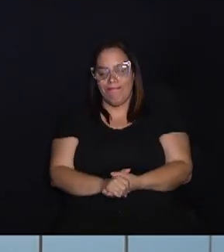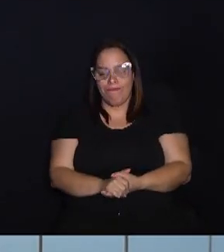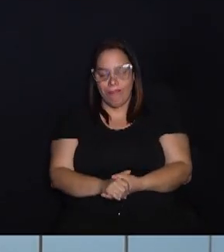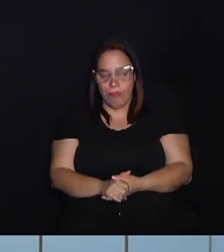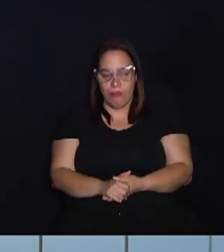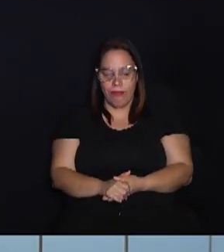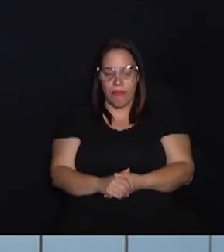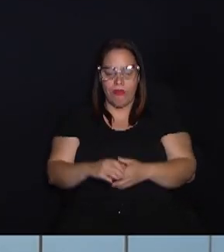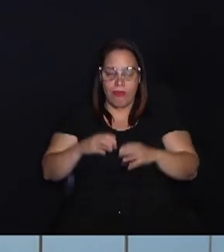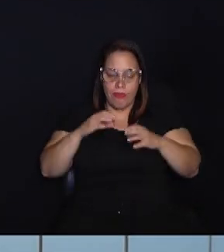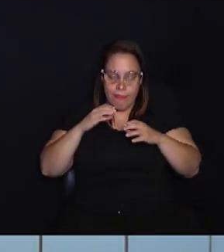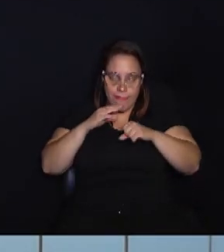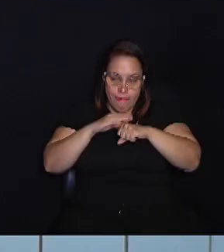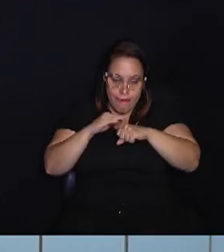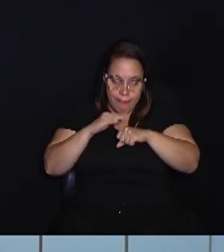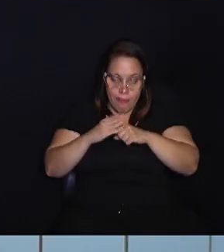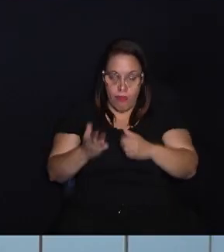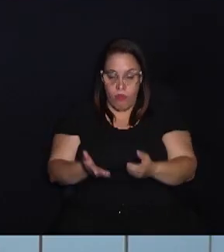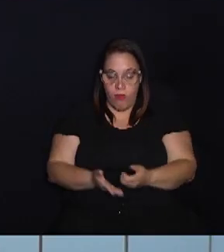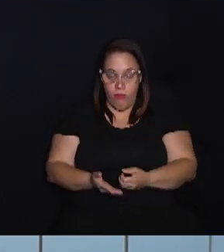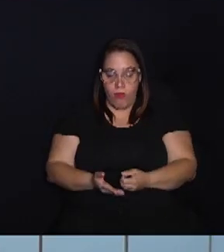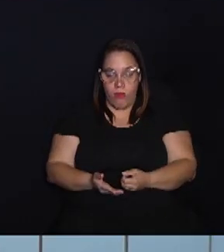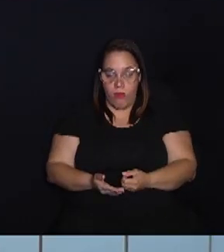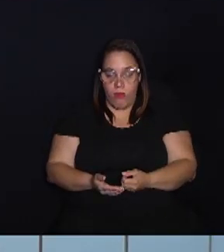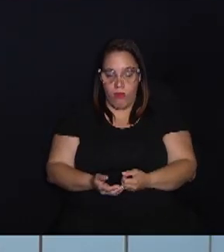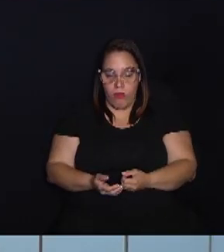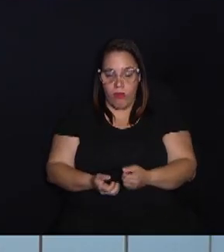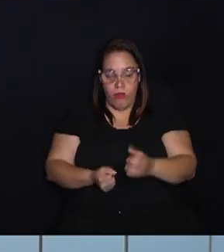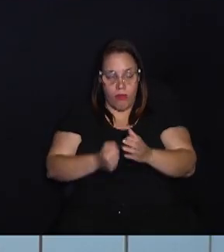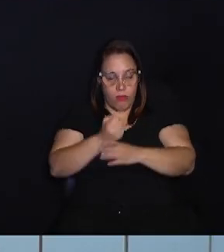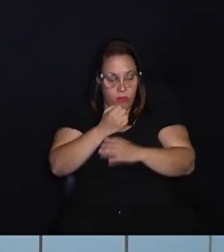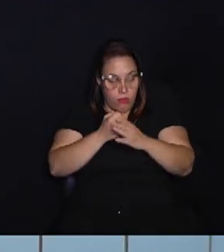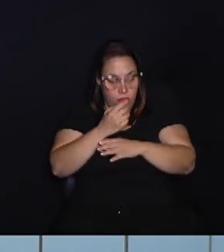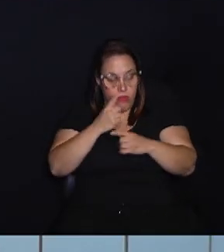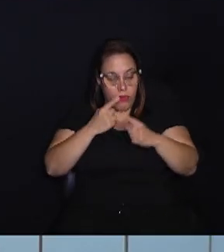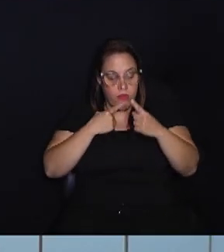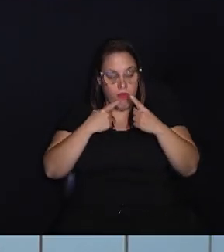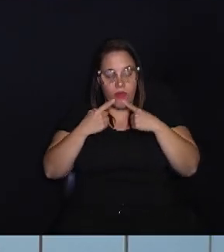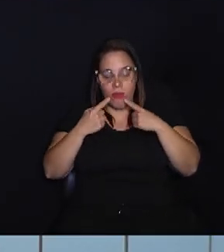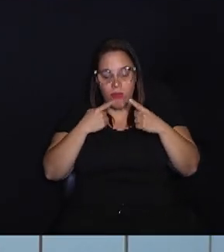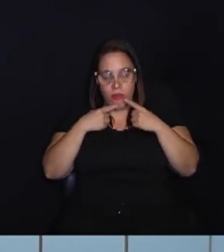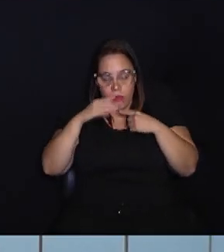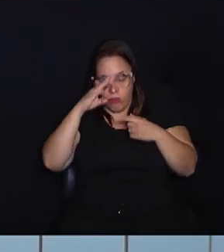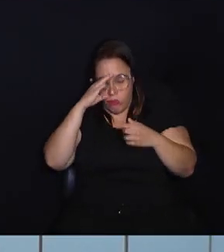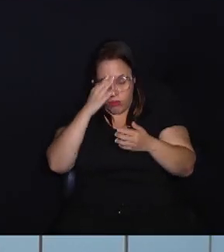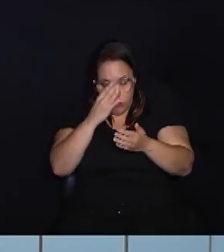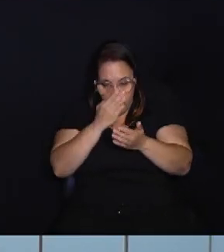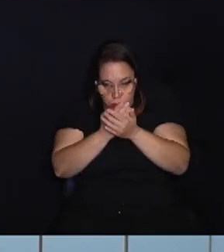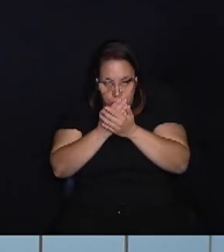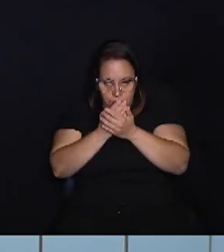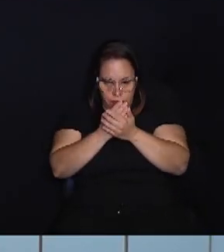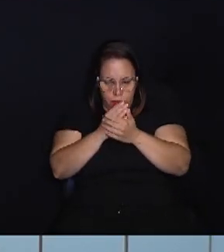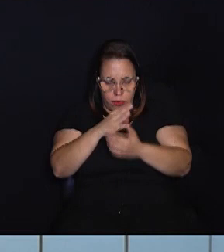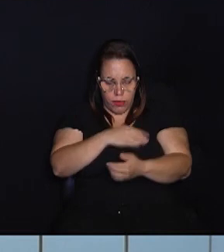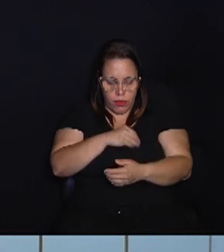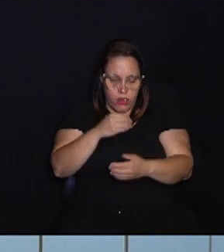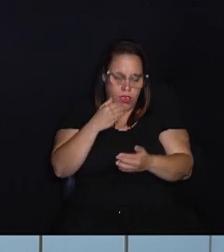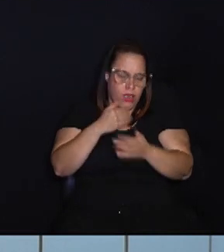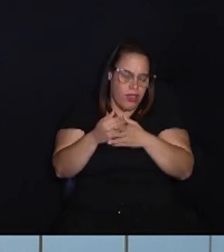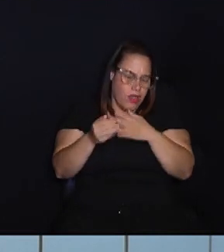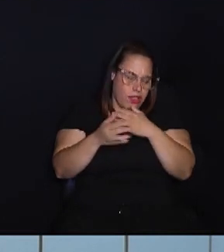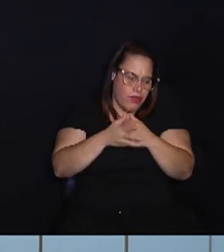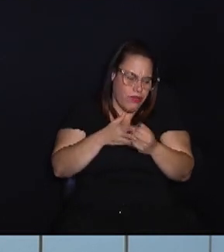conversa, se você cria um diálogo de confiança, os filhos, antes de fazer qualquer